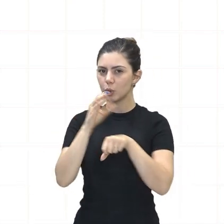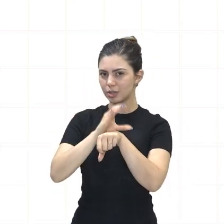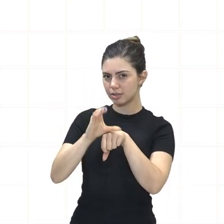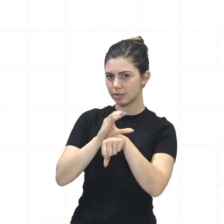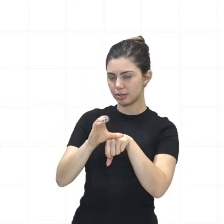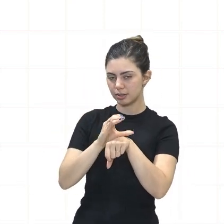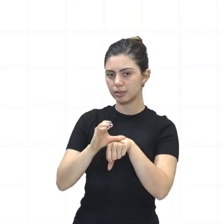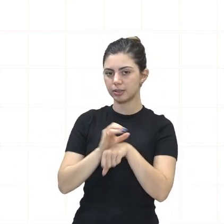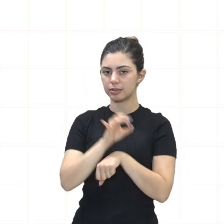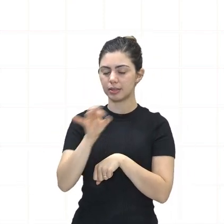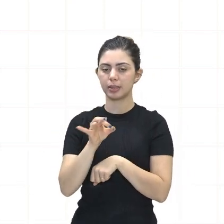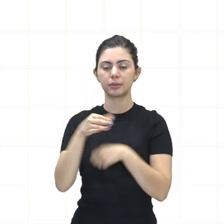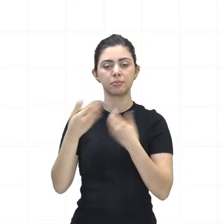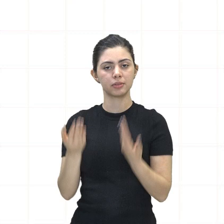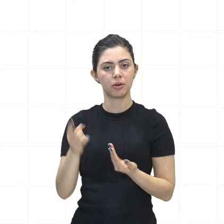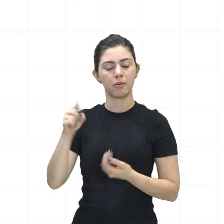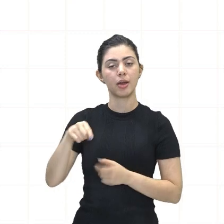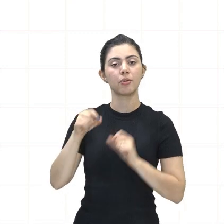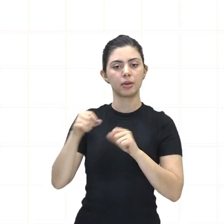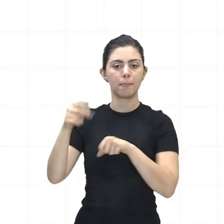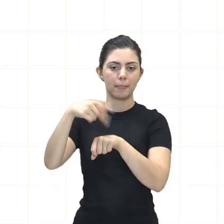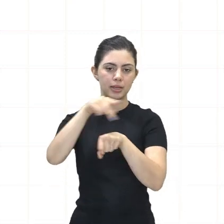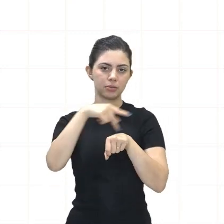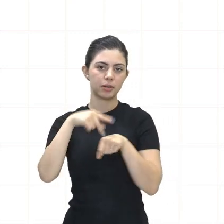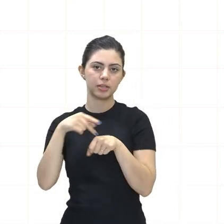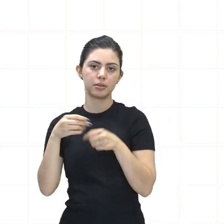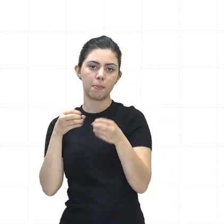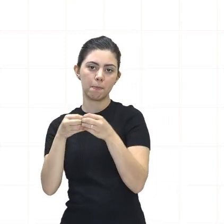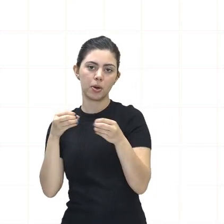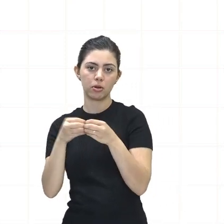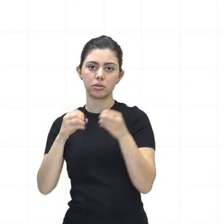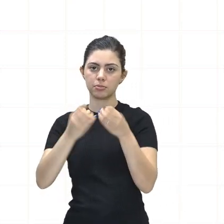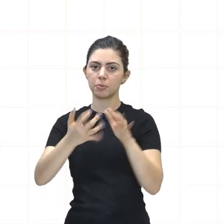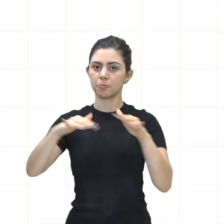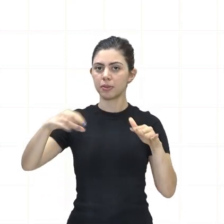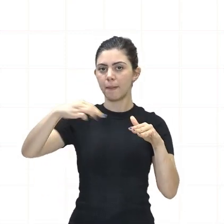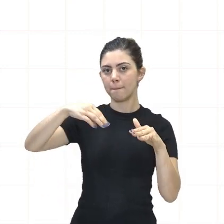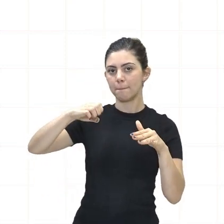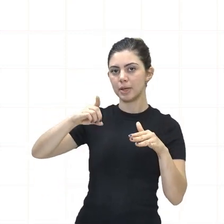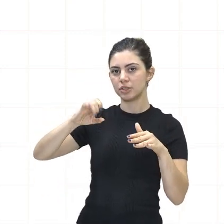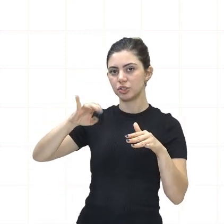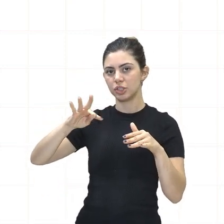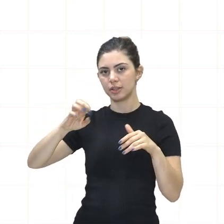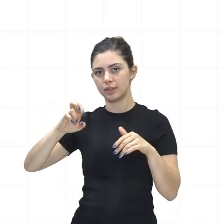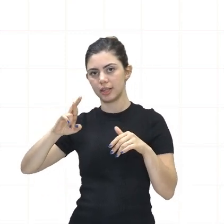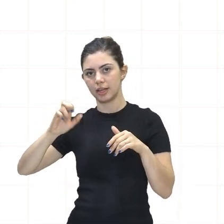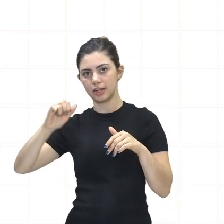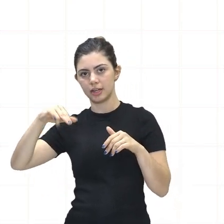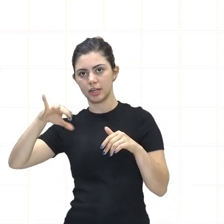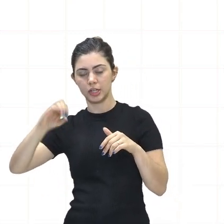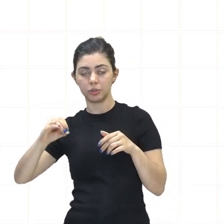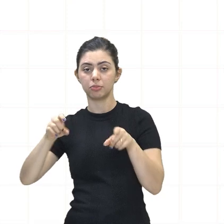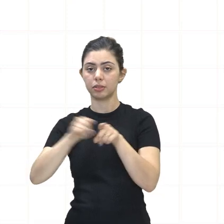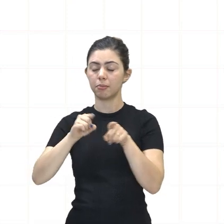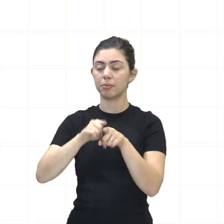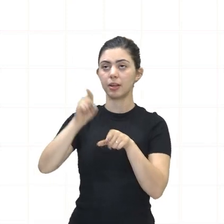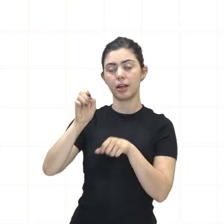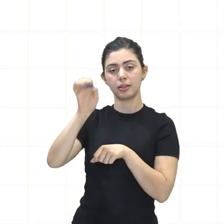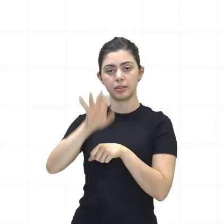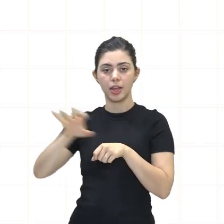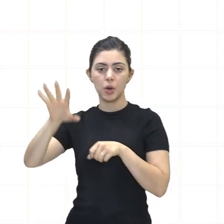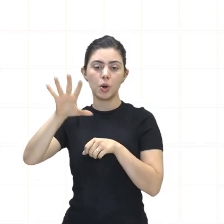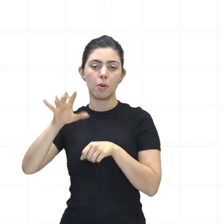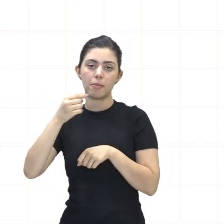né, que ela é uma parte de países que ficam ali mais próximos do Mar Mediterrâneo, né, mais próximos ali do continente europeu,